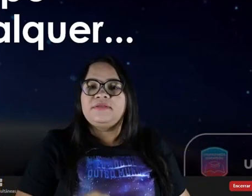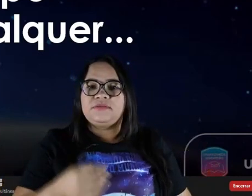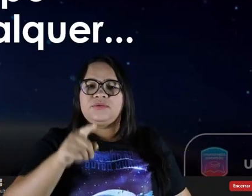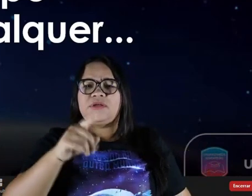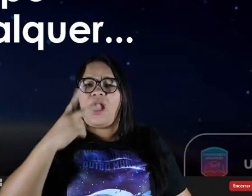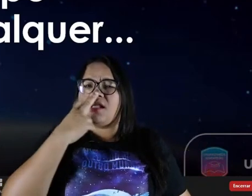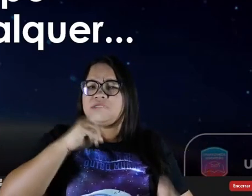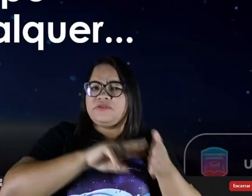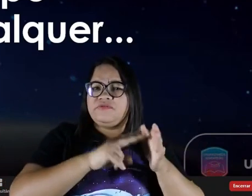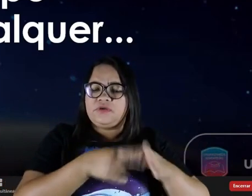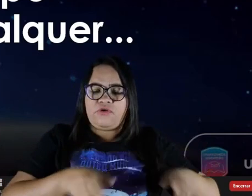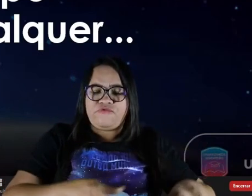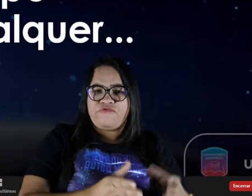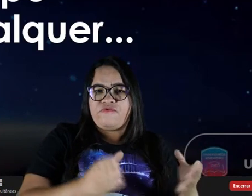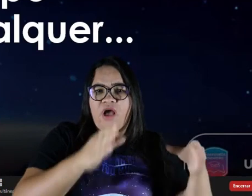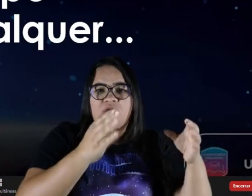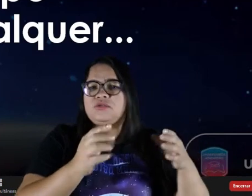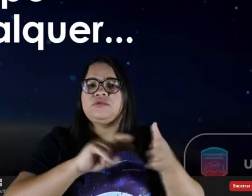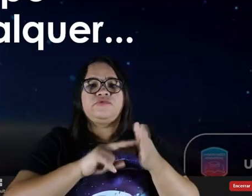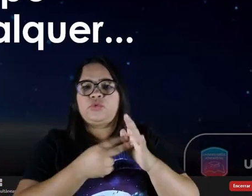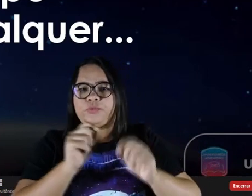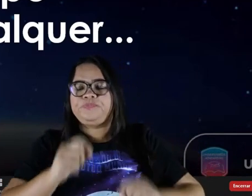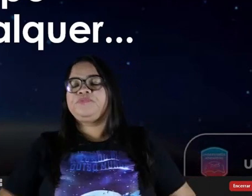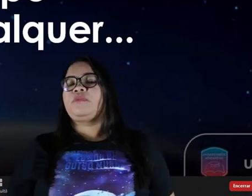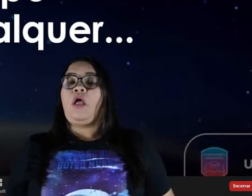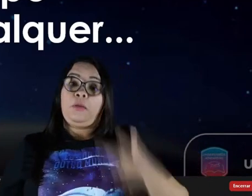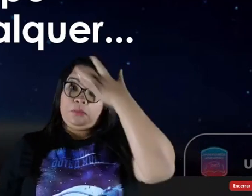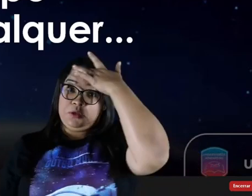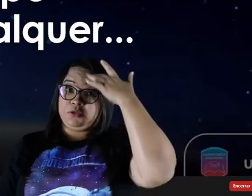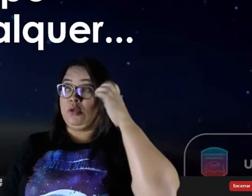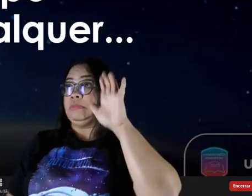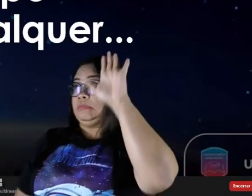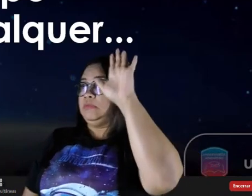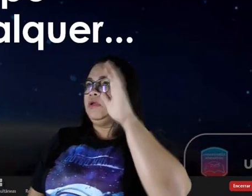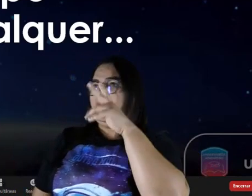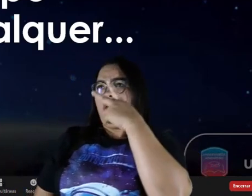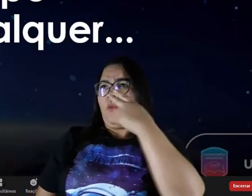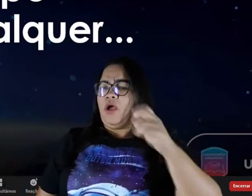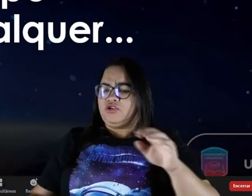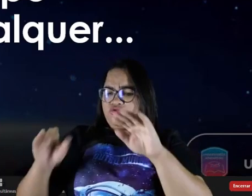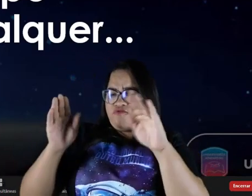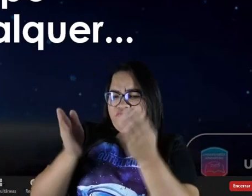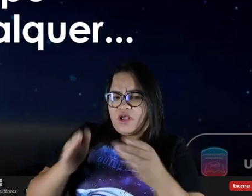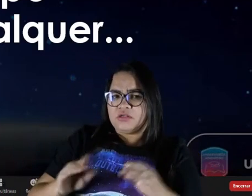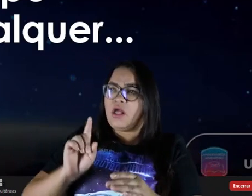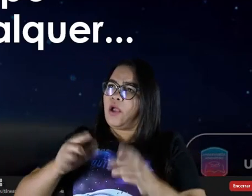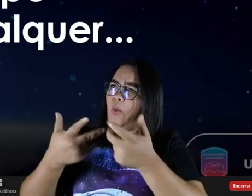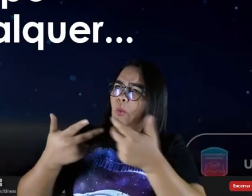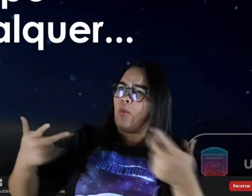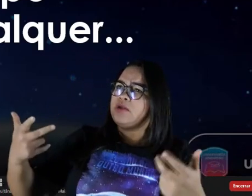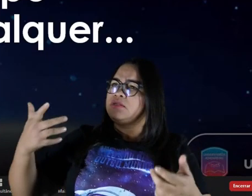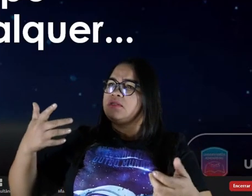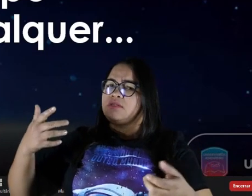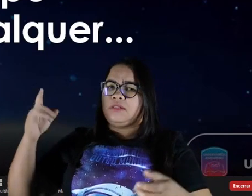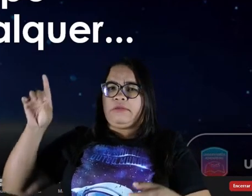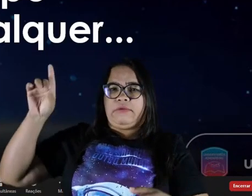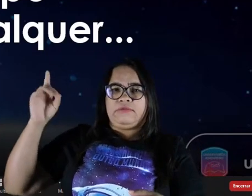os vasos? Aí um falou assim: olha, os vasos significam as coisas preciosas de Deus. Aí o outro: os vasos